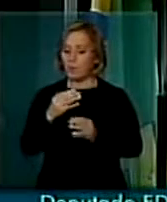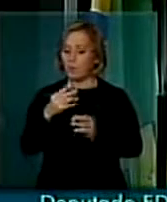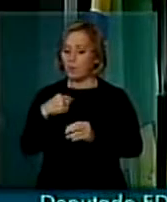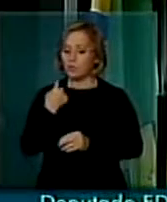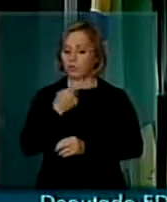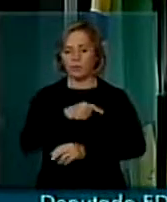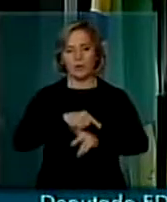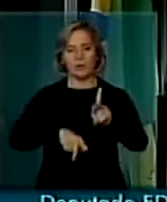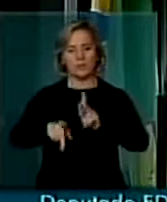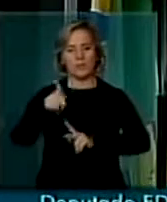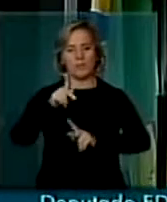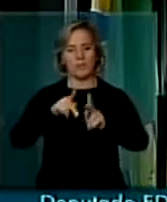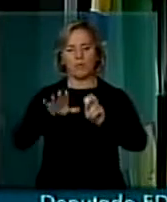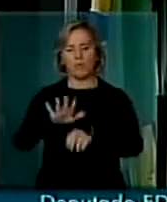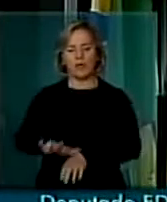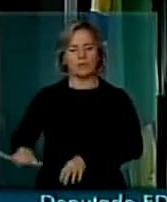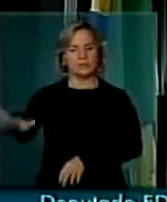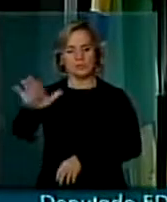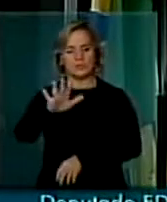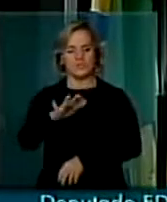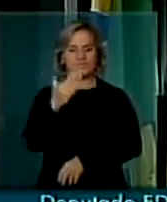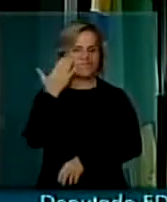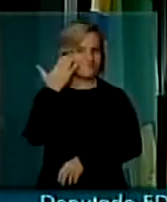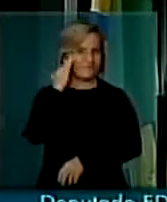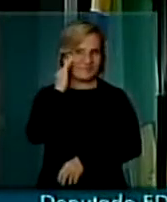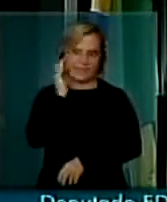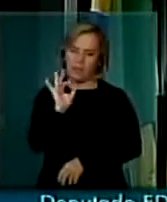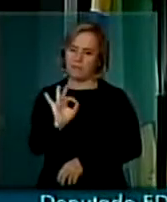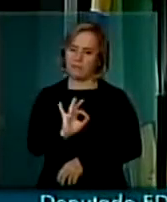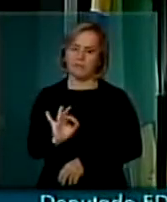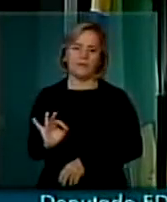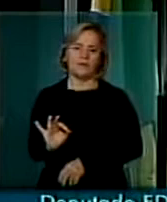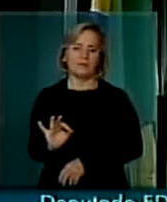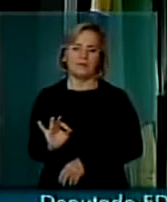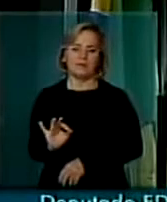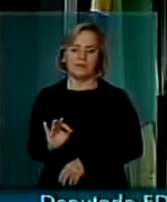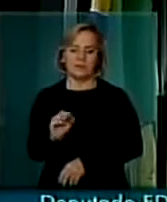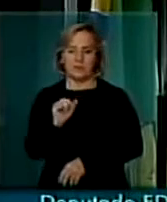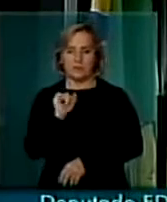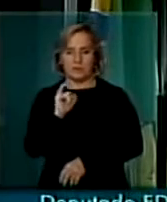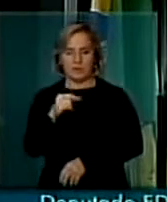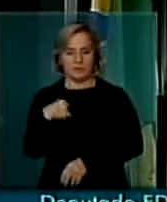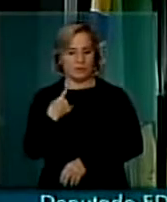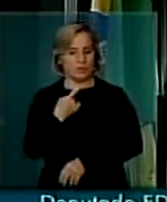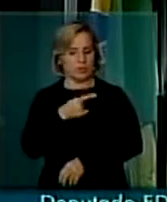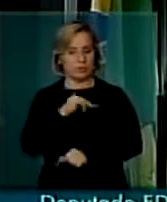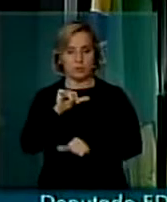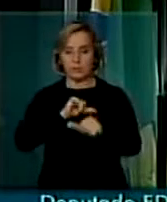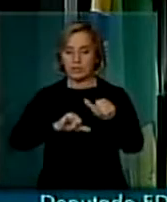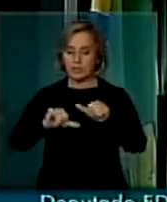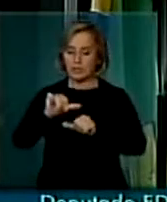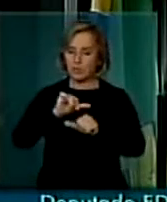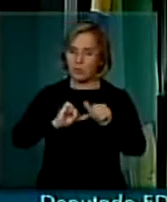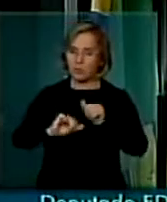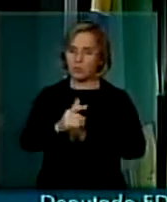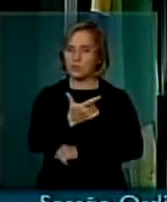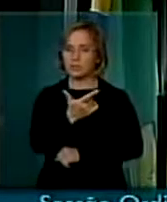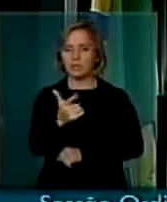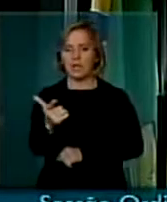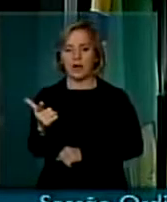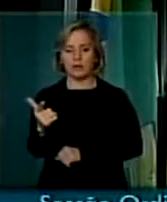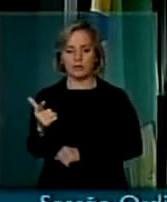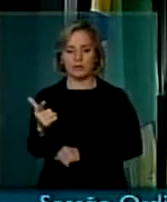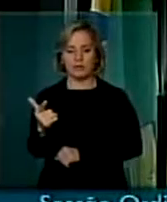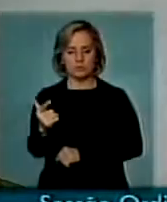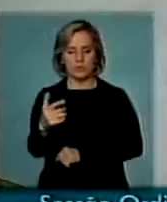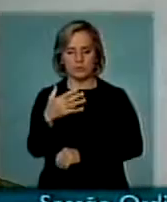de um modo geral, ainda não entendeu. Se nós não mudarmos o sistema de